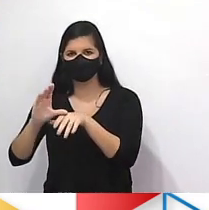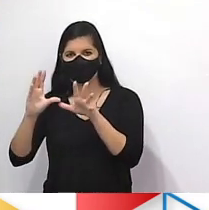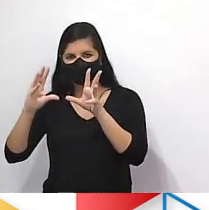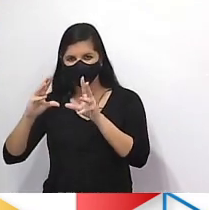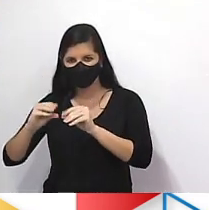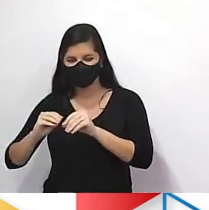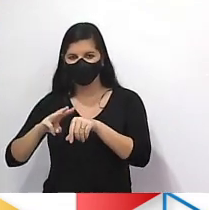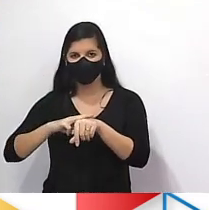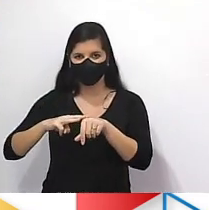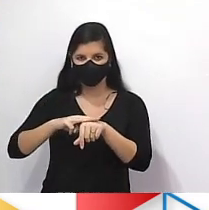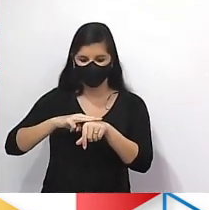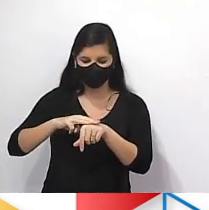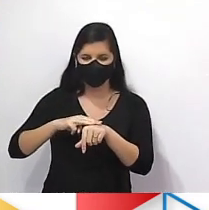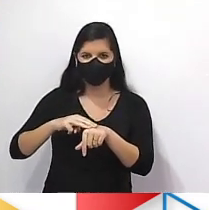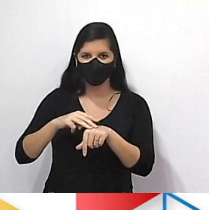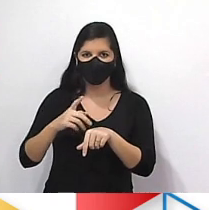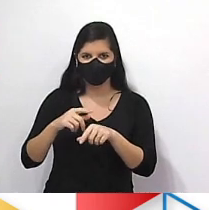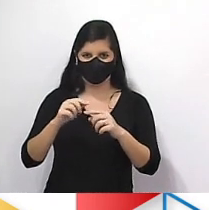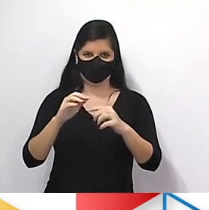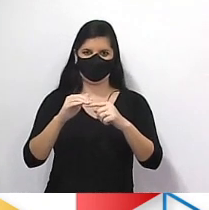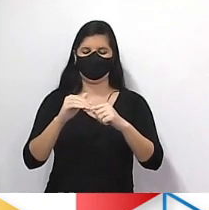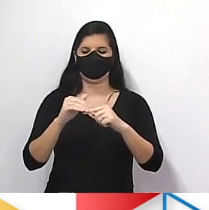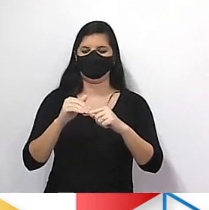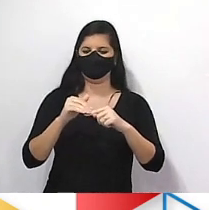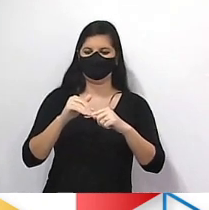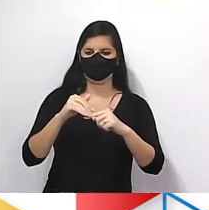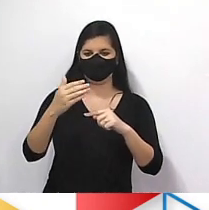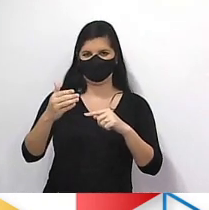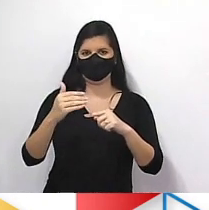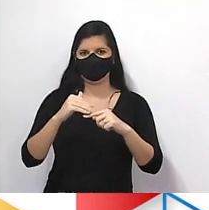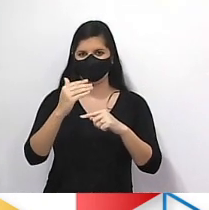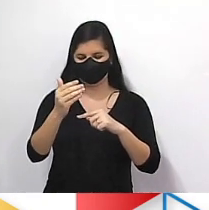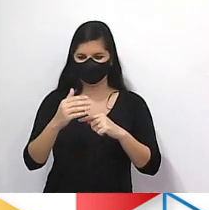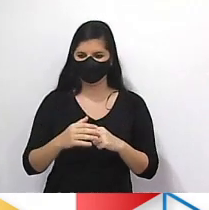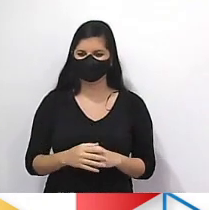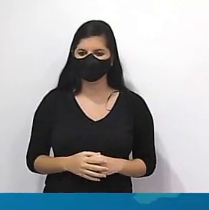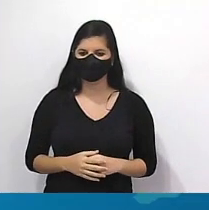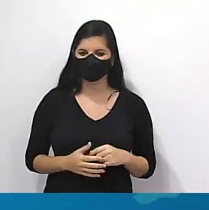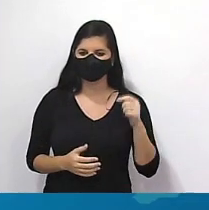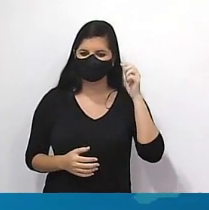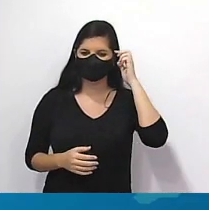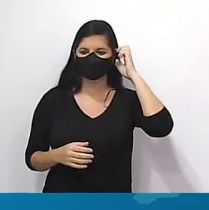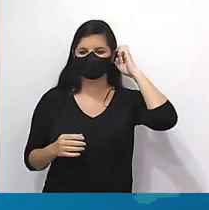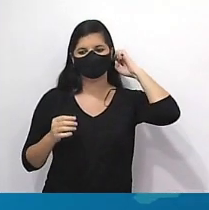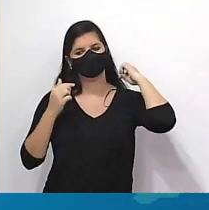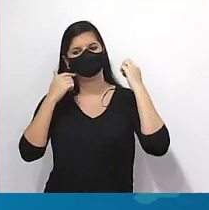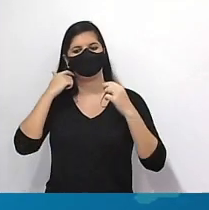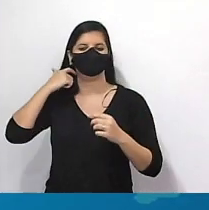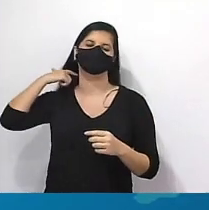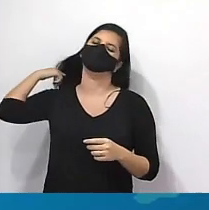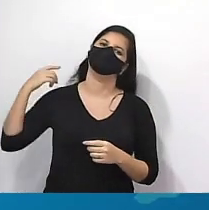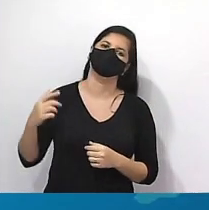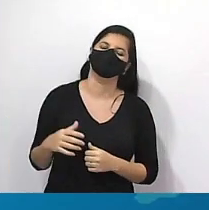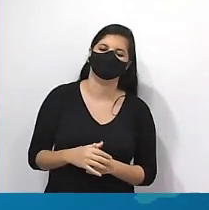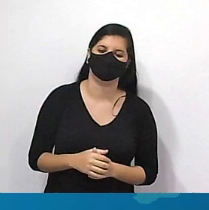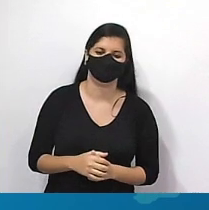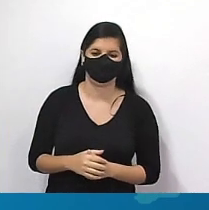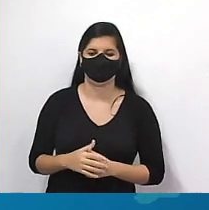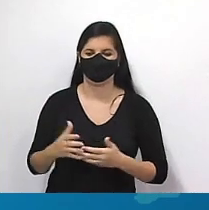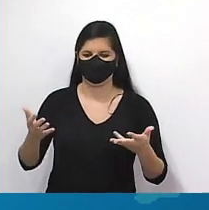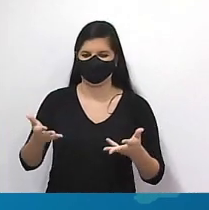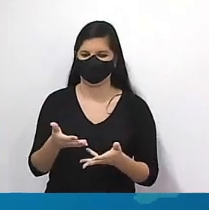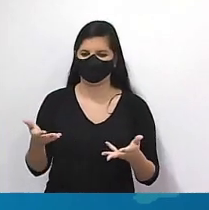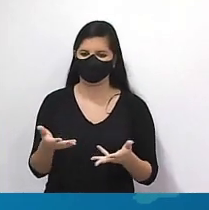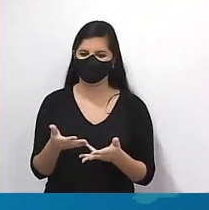a indicação do numerador, tá bom? Desconsidera aí a parte escrita. Preste atenção agora que a gente vai para o